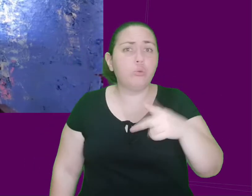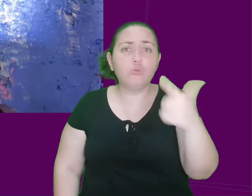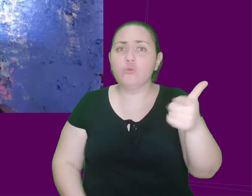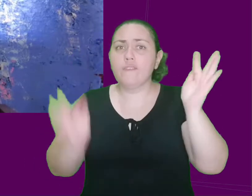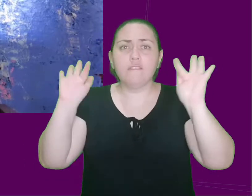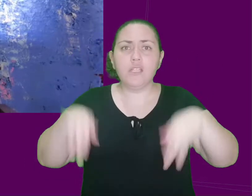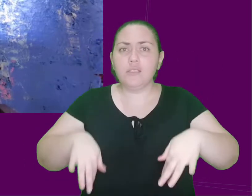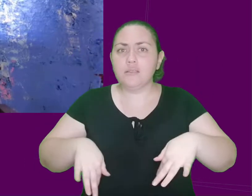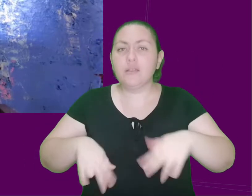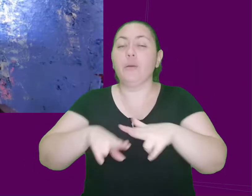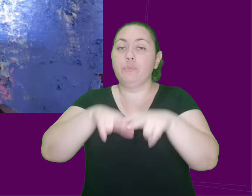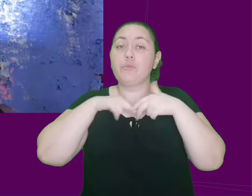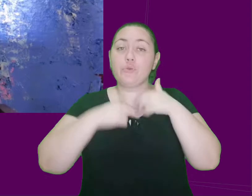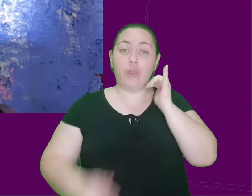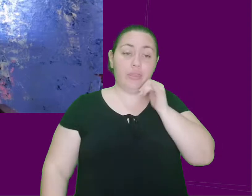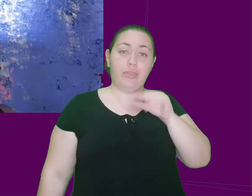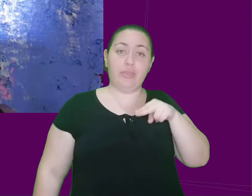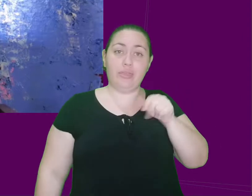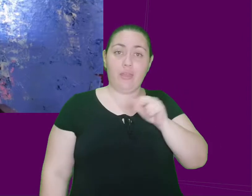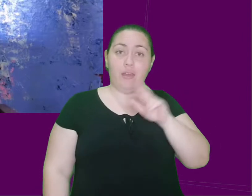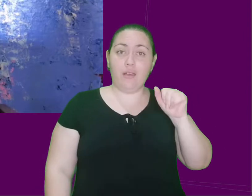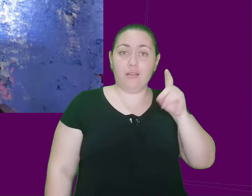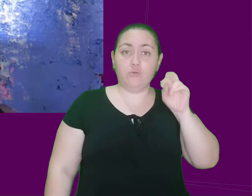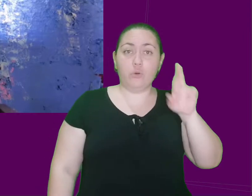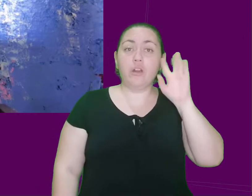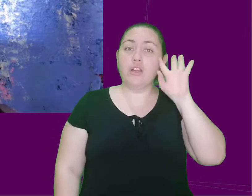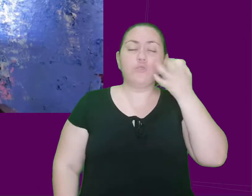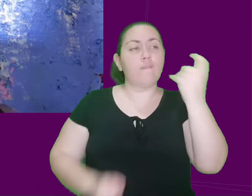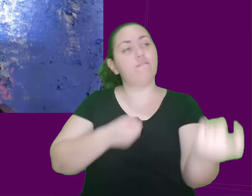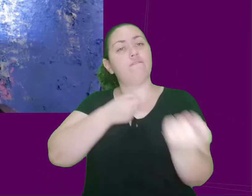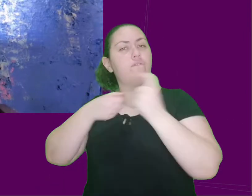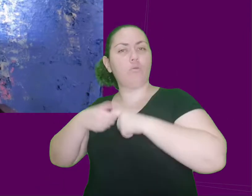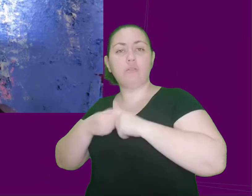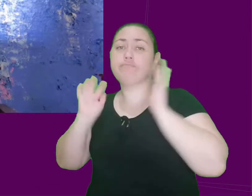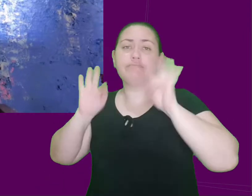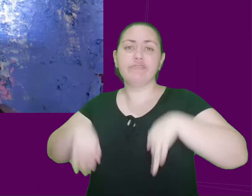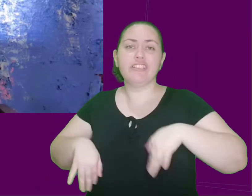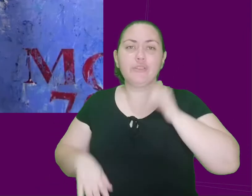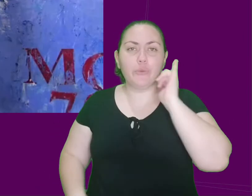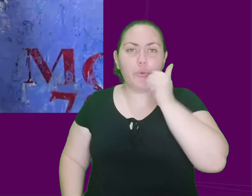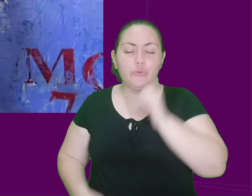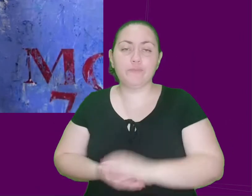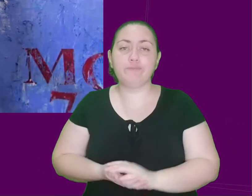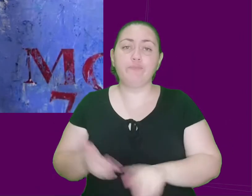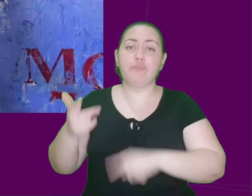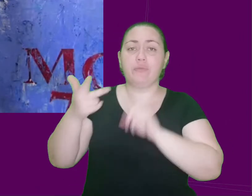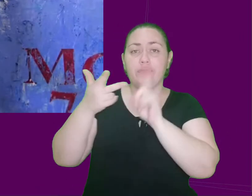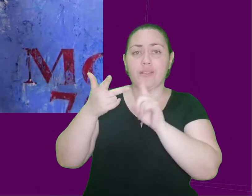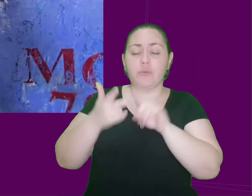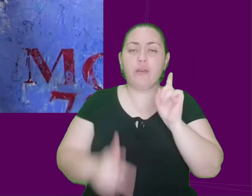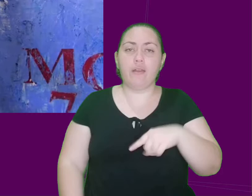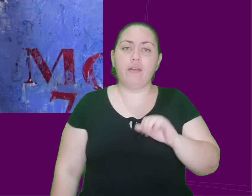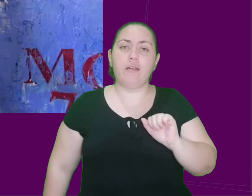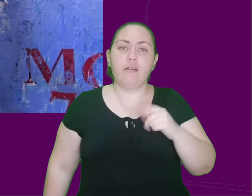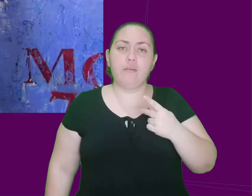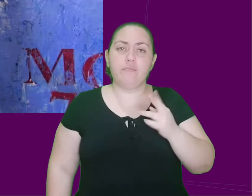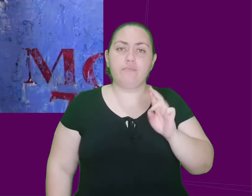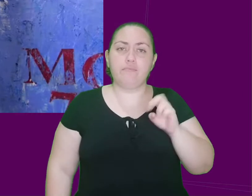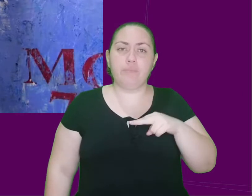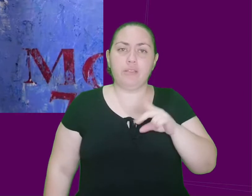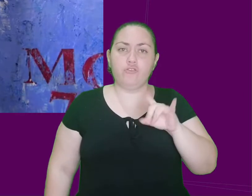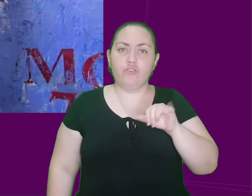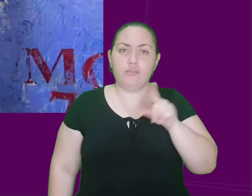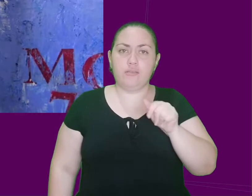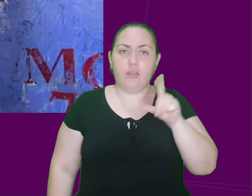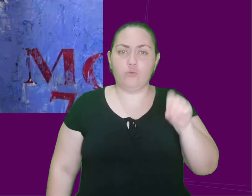acabava. Percebendo isso, o narrador decide retornar e assim acaba o conto. O terceiro conto é aprendizado e